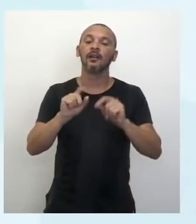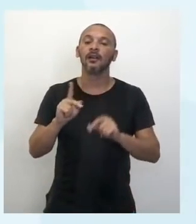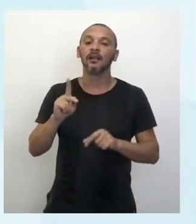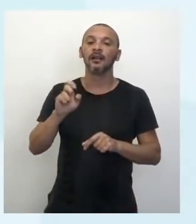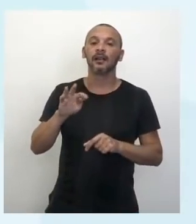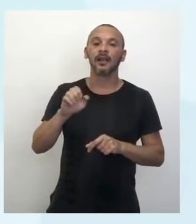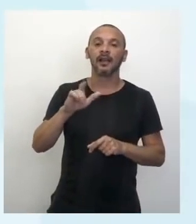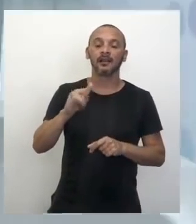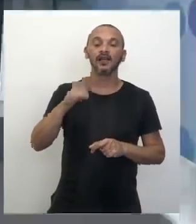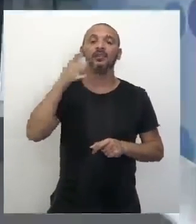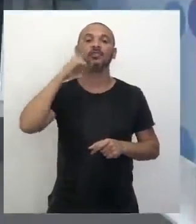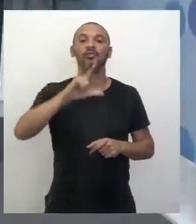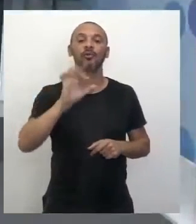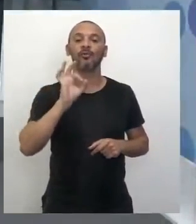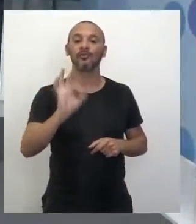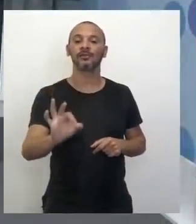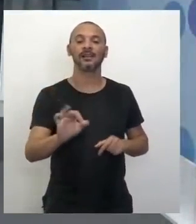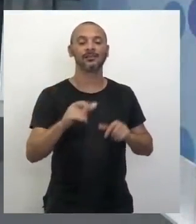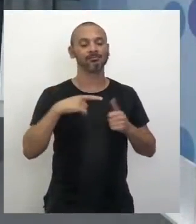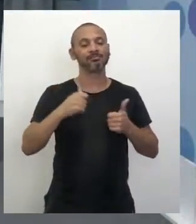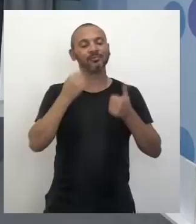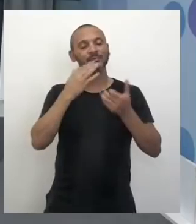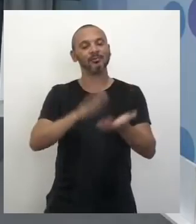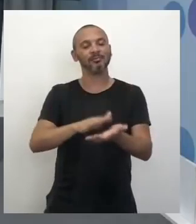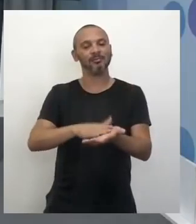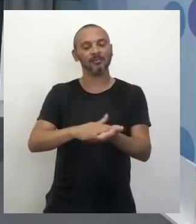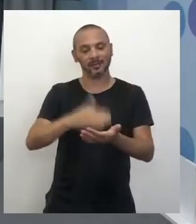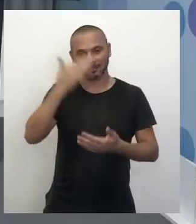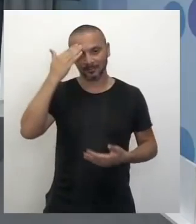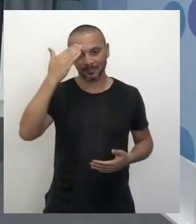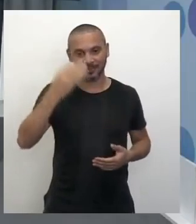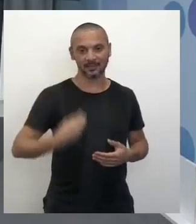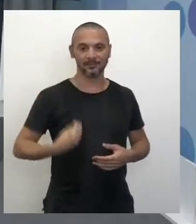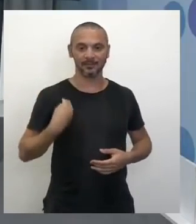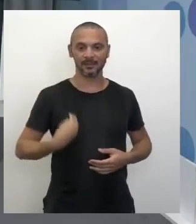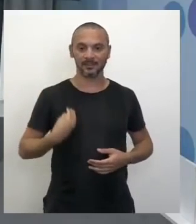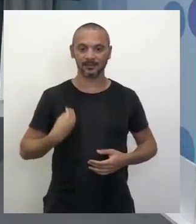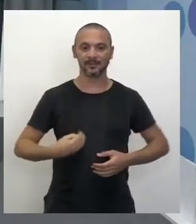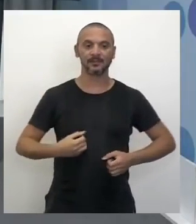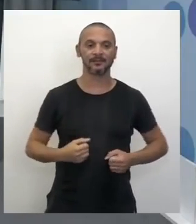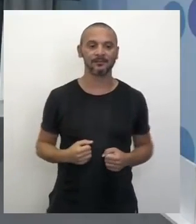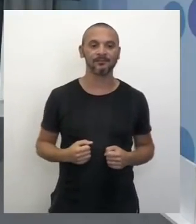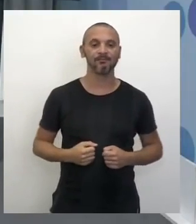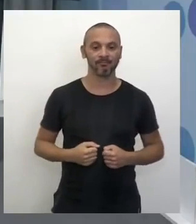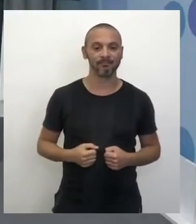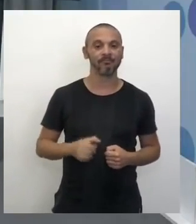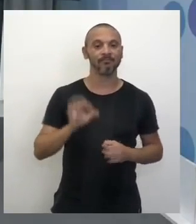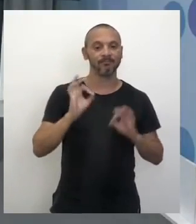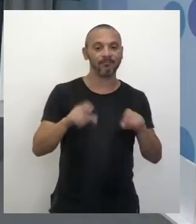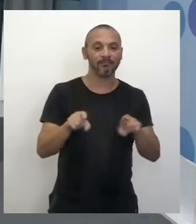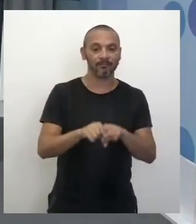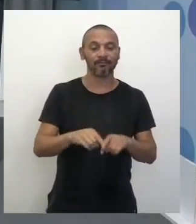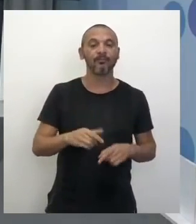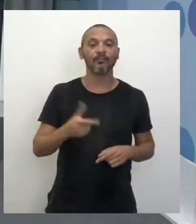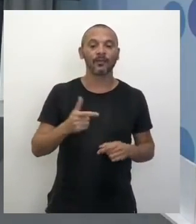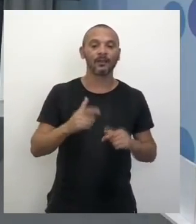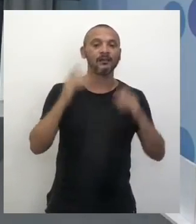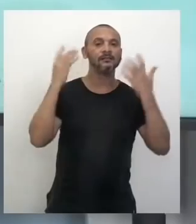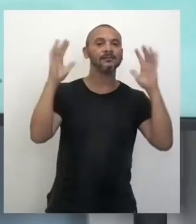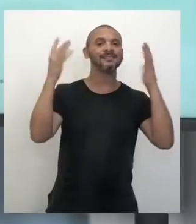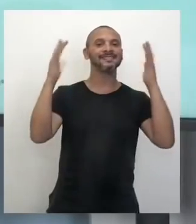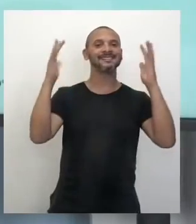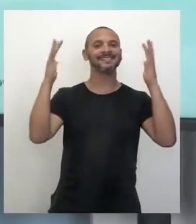acertou de novo, tá bom? Obrigado, Verlaine. Obrigado, Kathleen, pela participação aqui. Isso mesmo, Kathleen. Obrigada. Tem aplausos aí pra